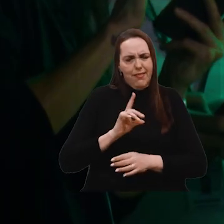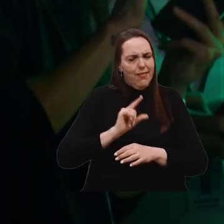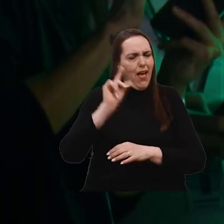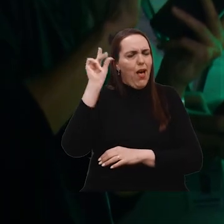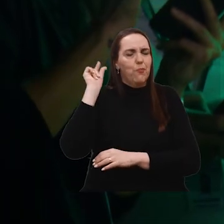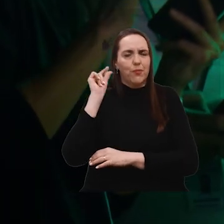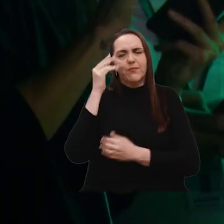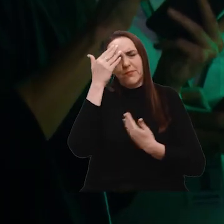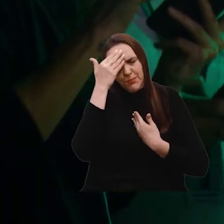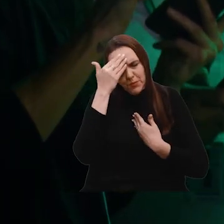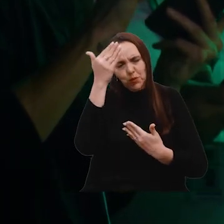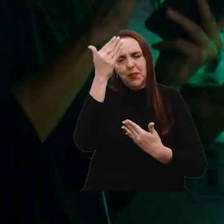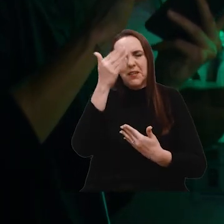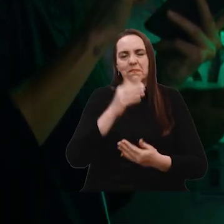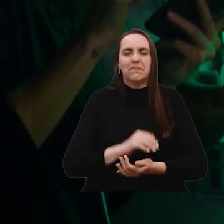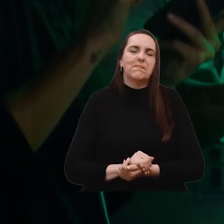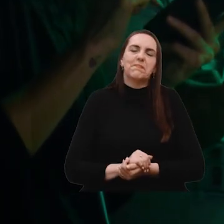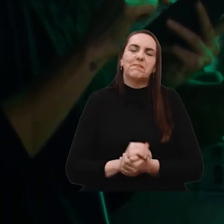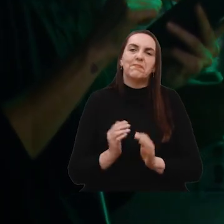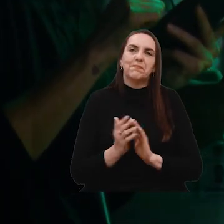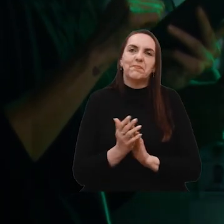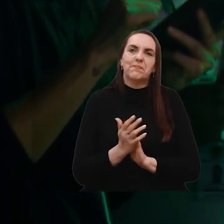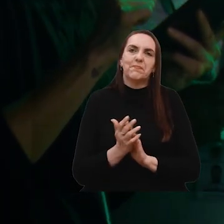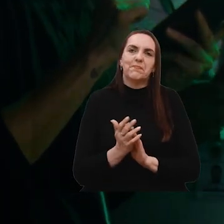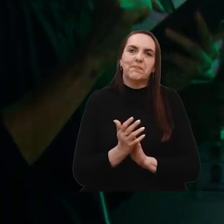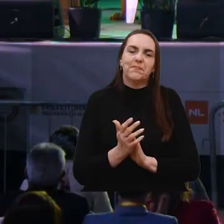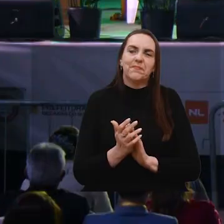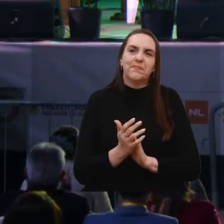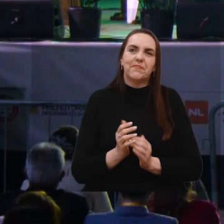já considero minha há muito tempo. Muito obrigado.